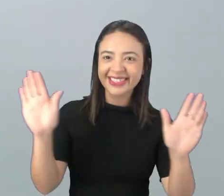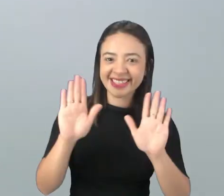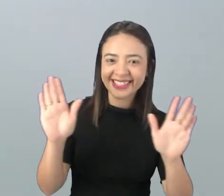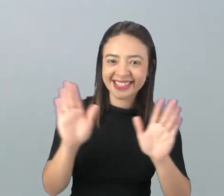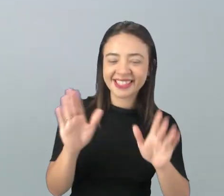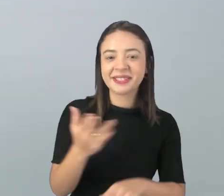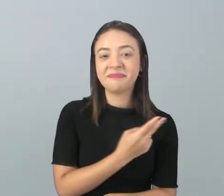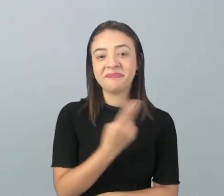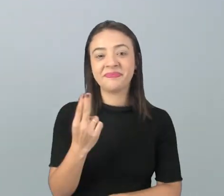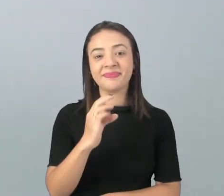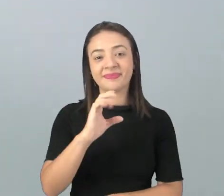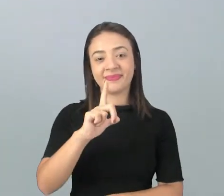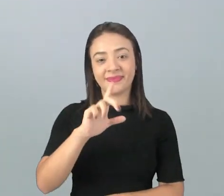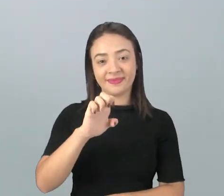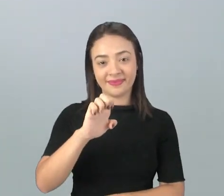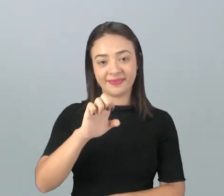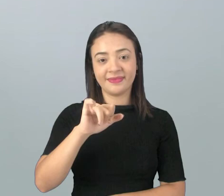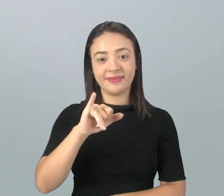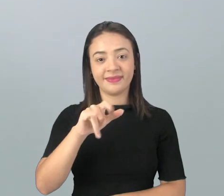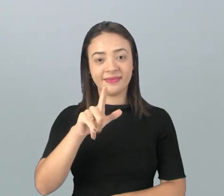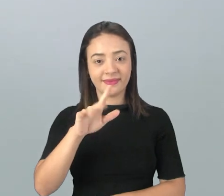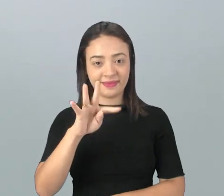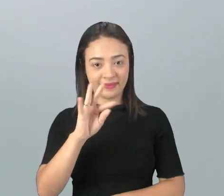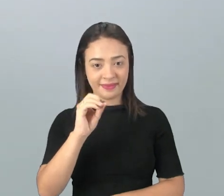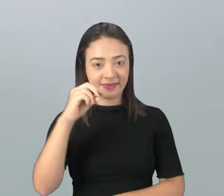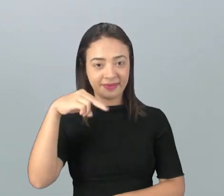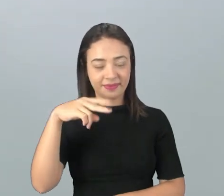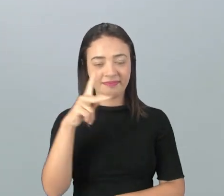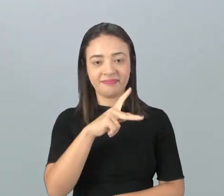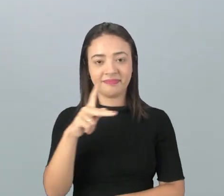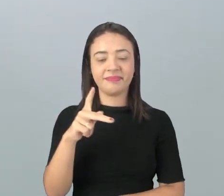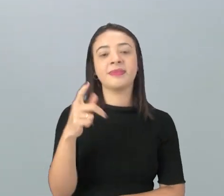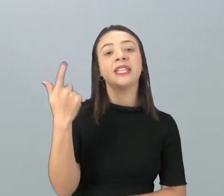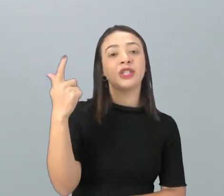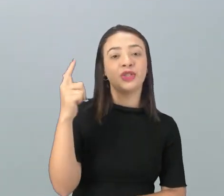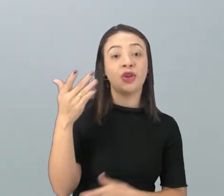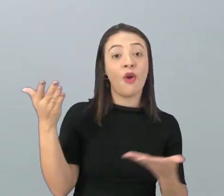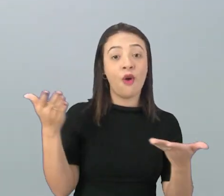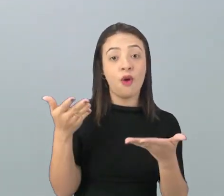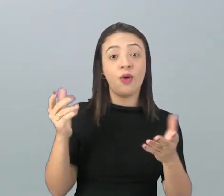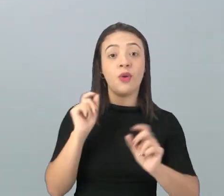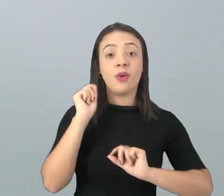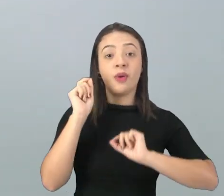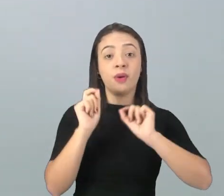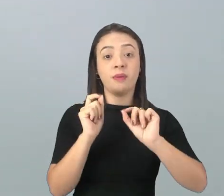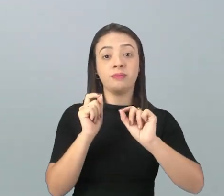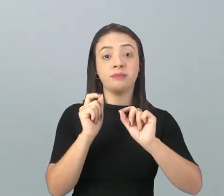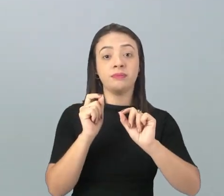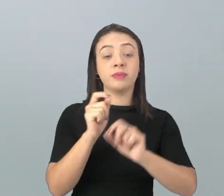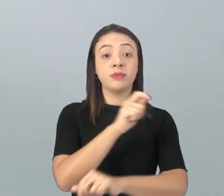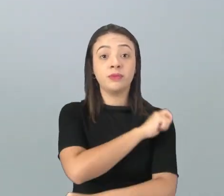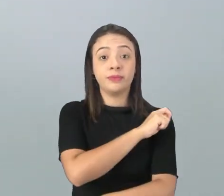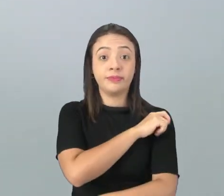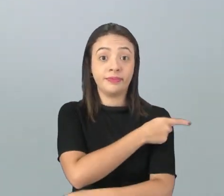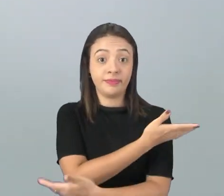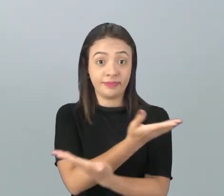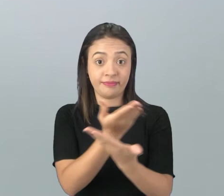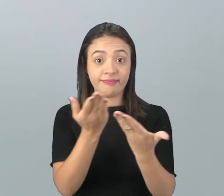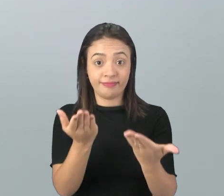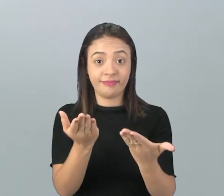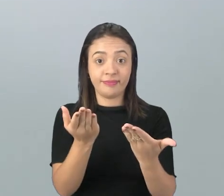Olá, meu nome é Cleilton Amaral, professor de Geografia, e o nosso estudo é voltado para os alunos do 9º ano do